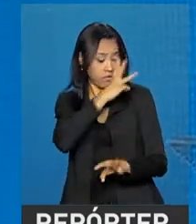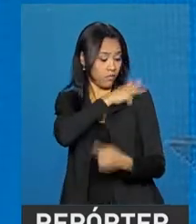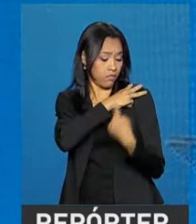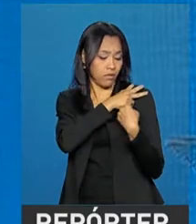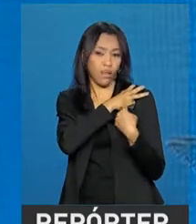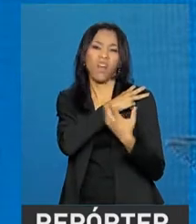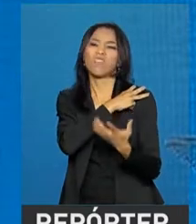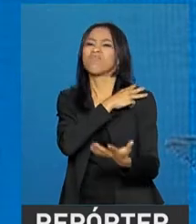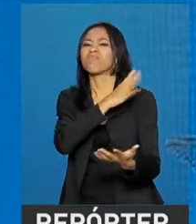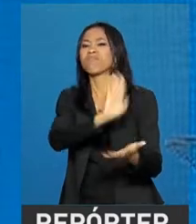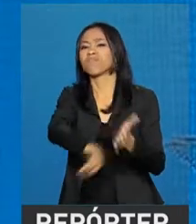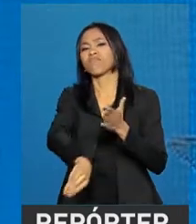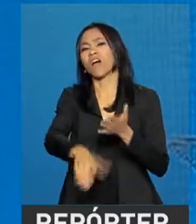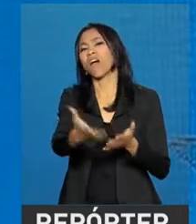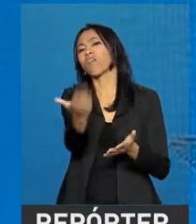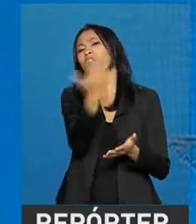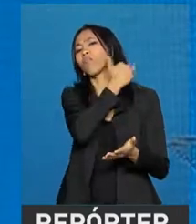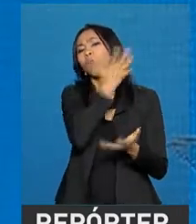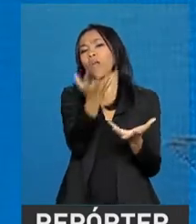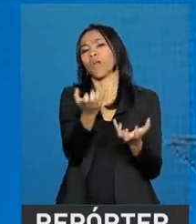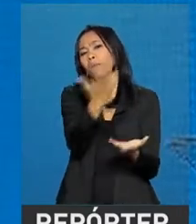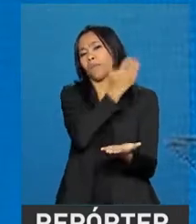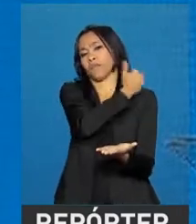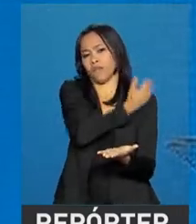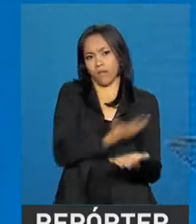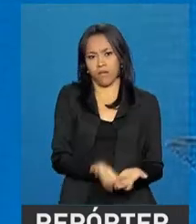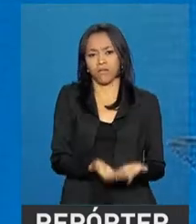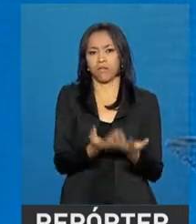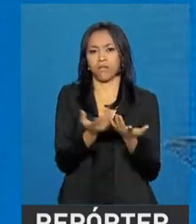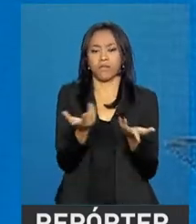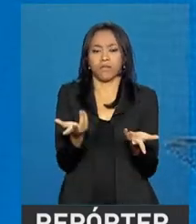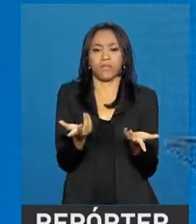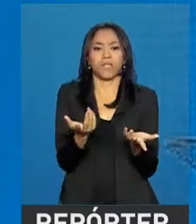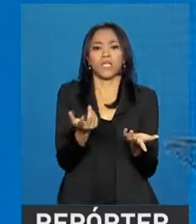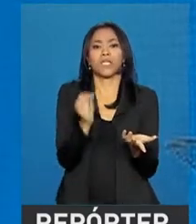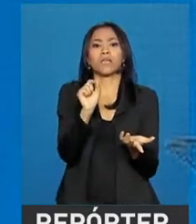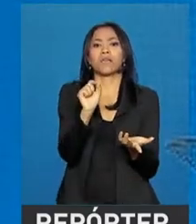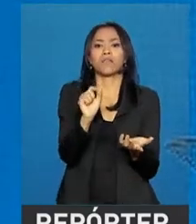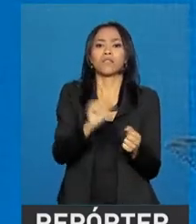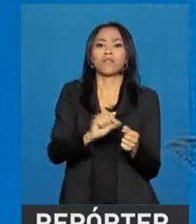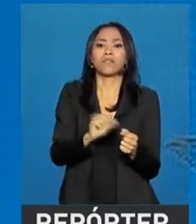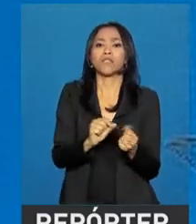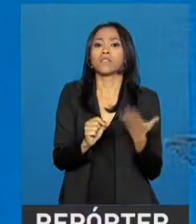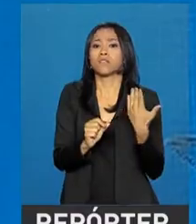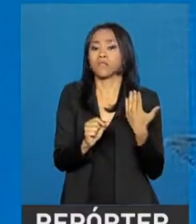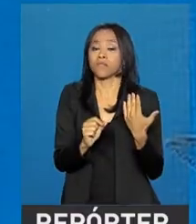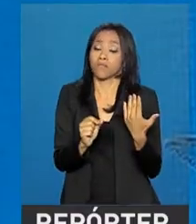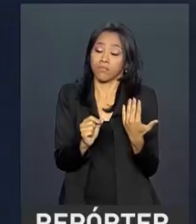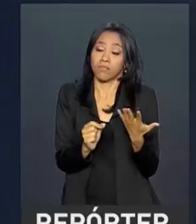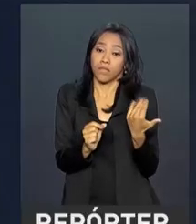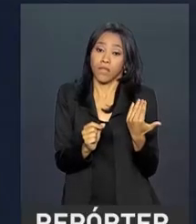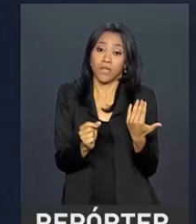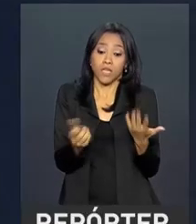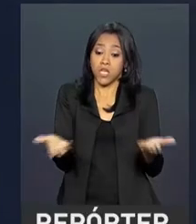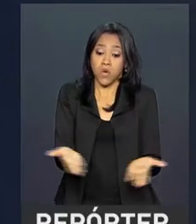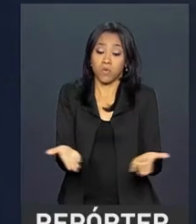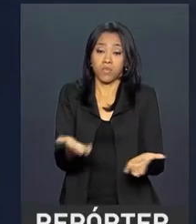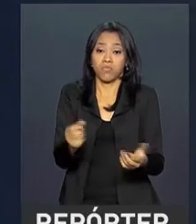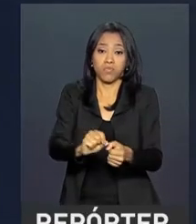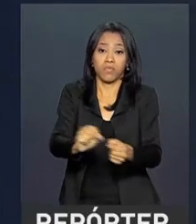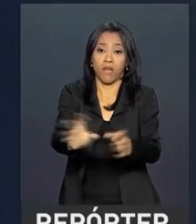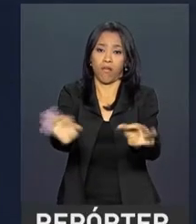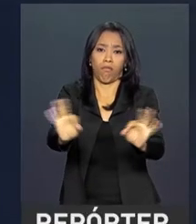aquele ensino médio na crônico superado dispensável que se fez no passado e que não se faz agora